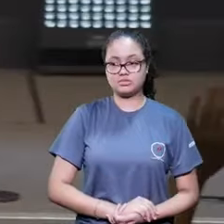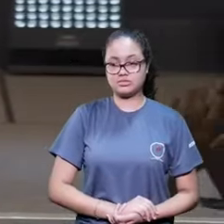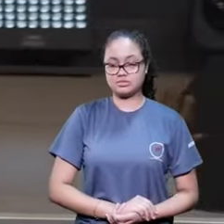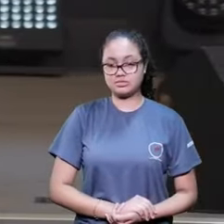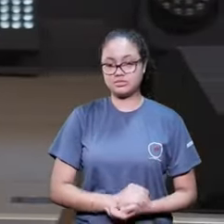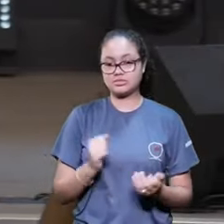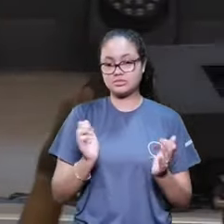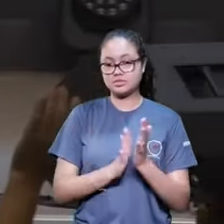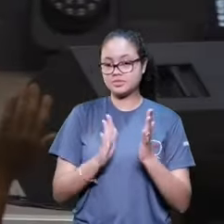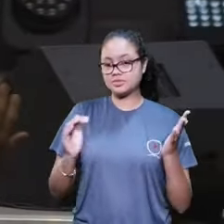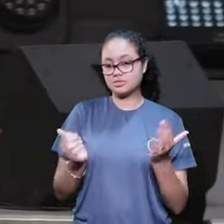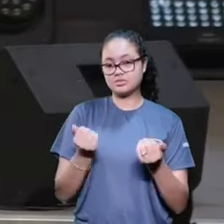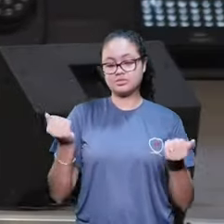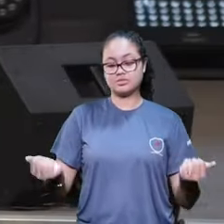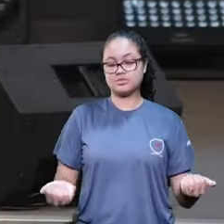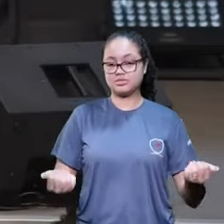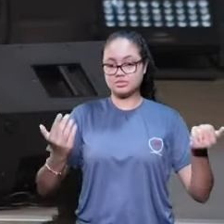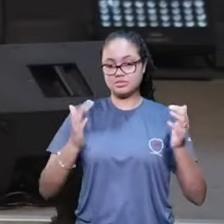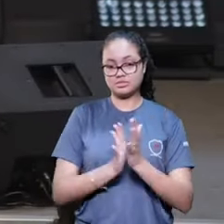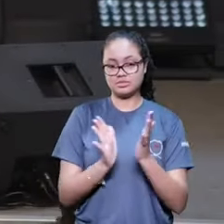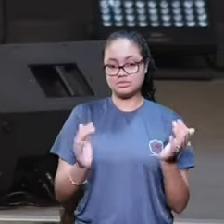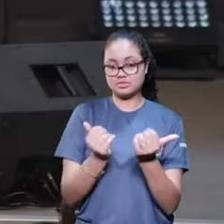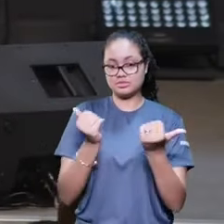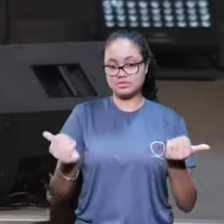Oh! Abadarabacharabada.